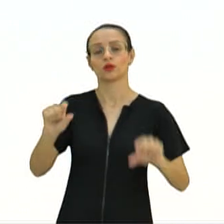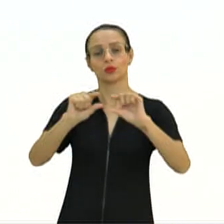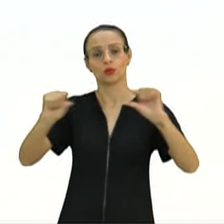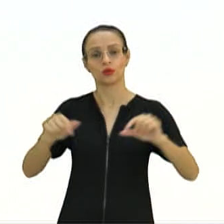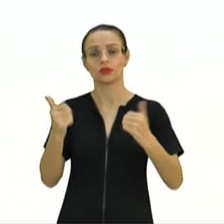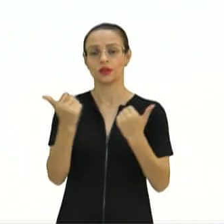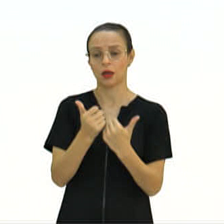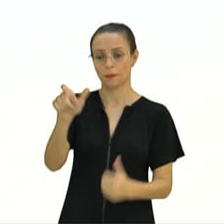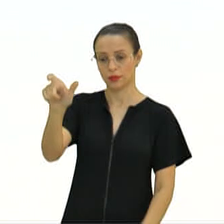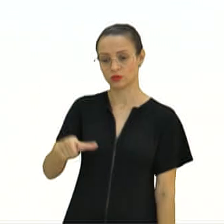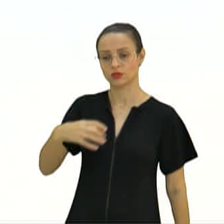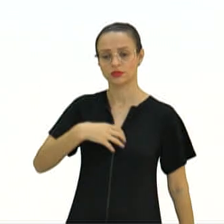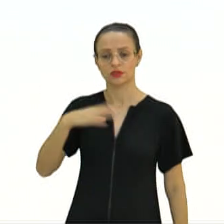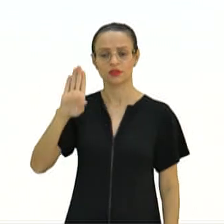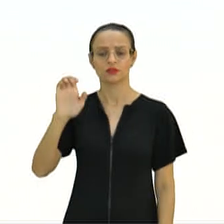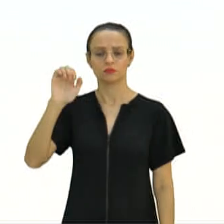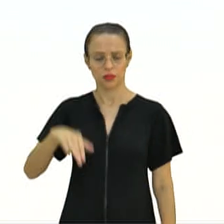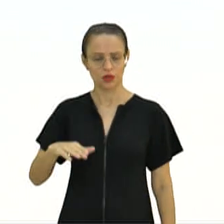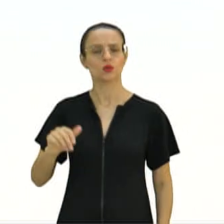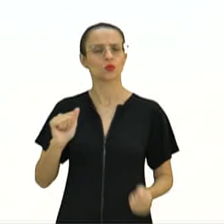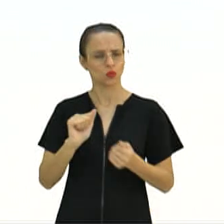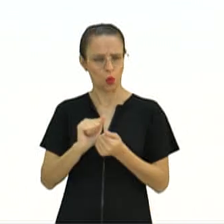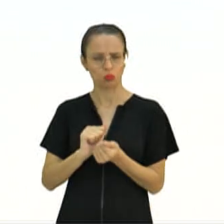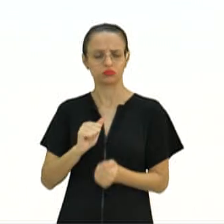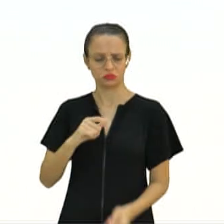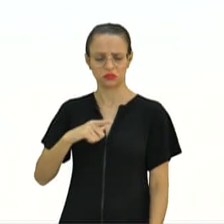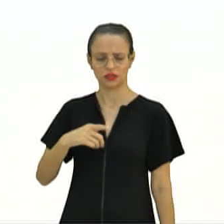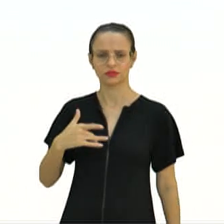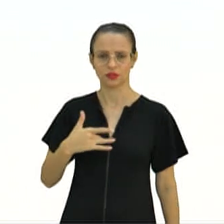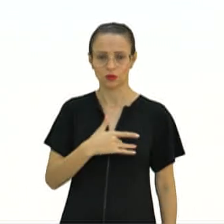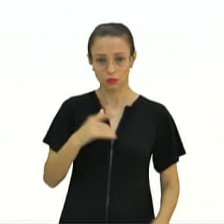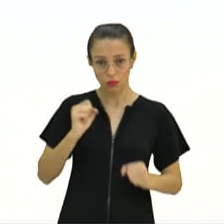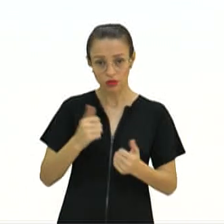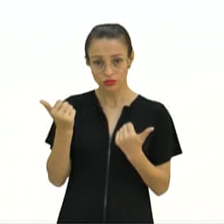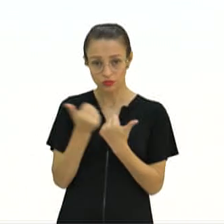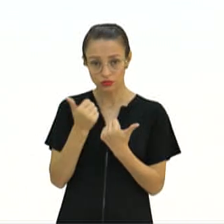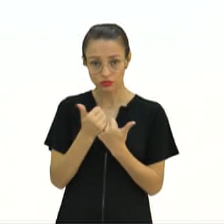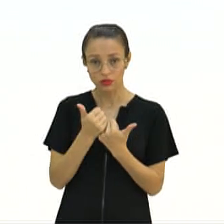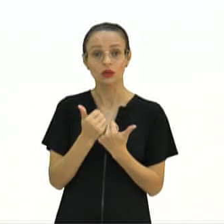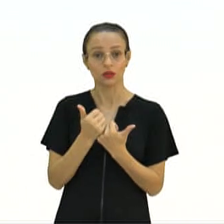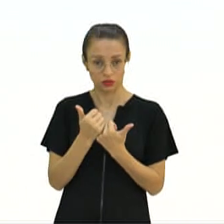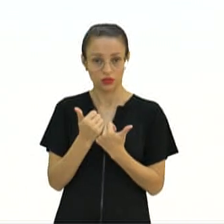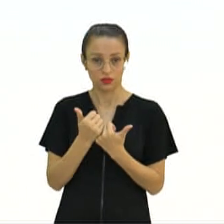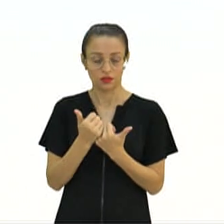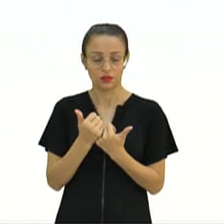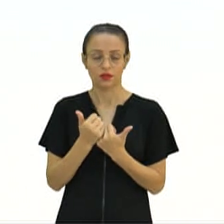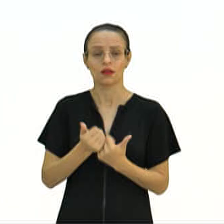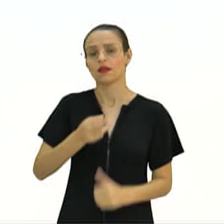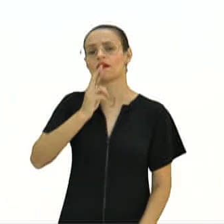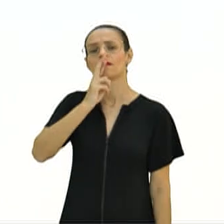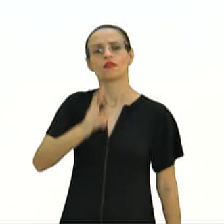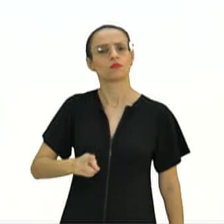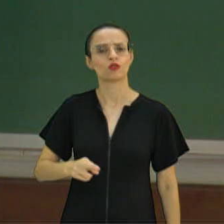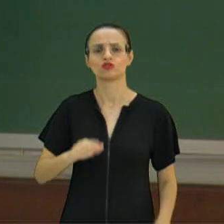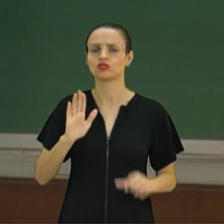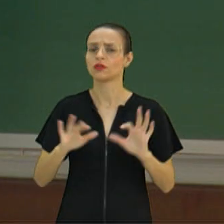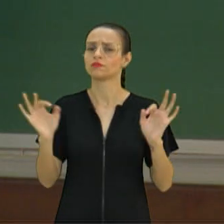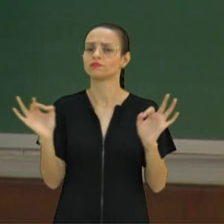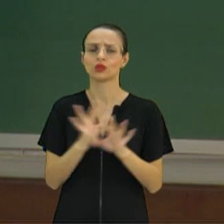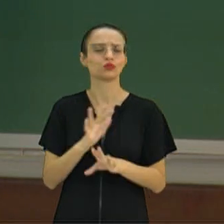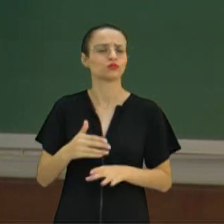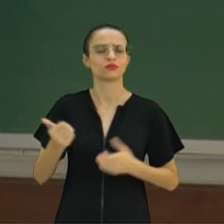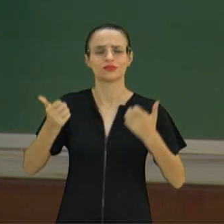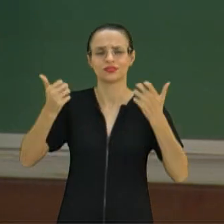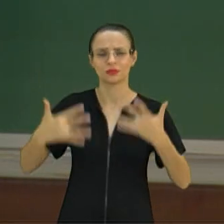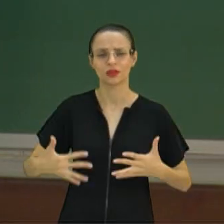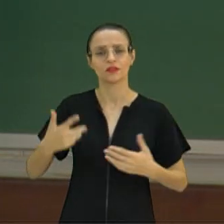com saúde? Eu posso trocar a palavra saúde por essa oração? São respostas que já acabamos de trabalhar,